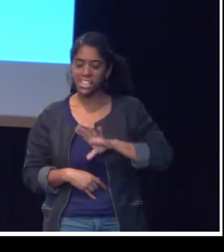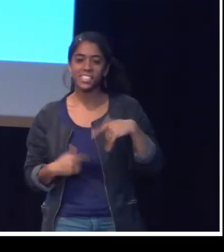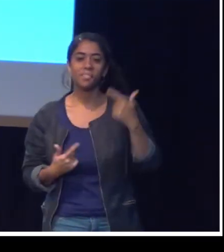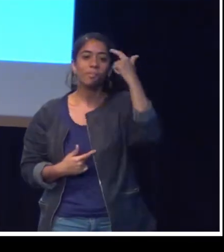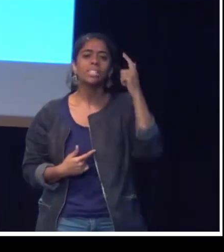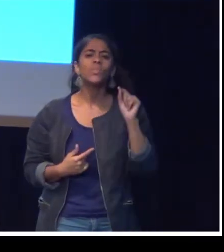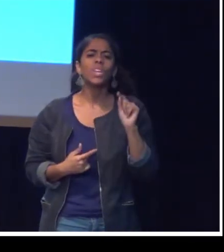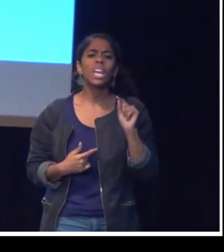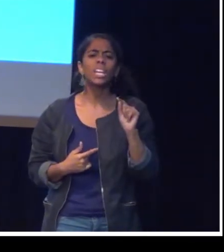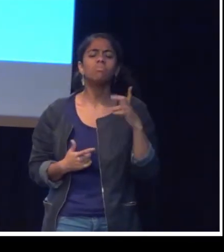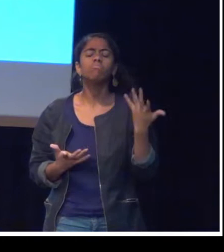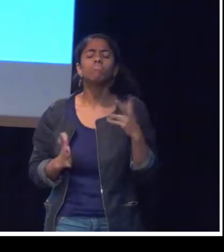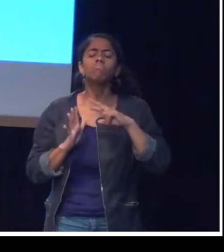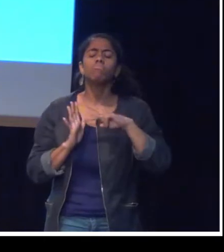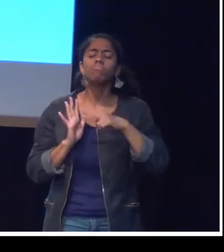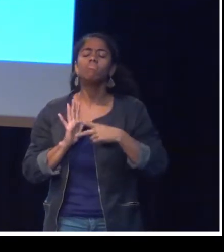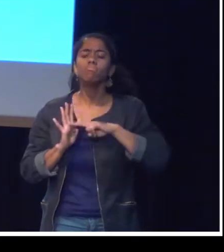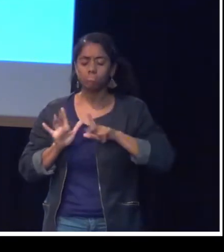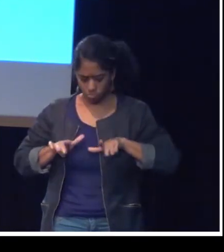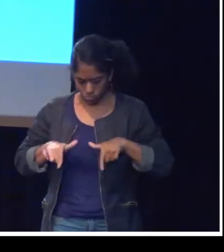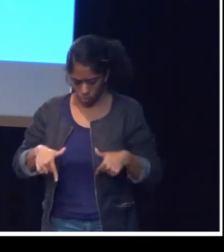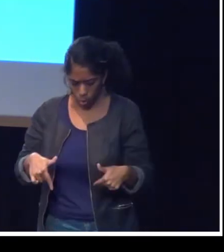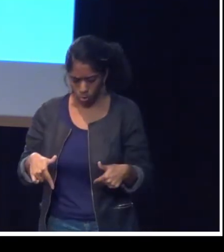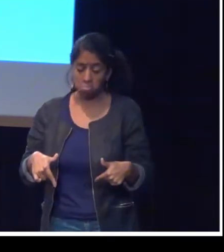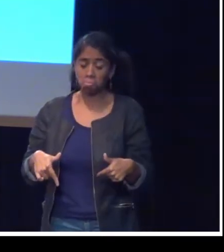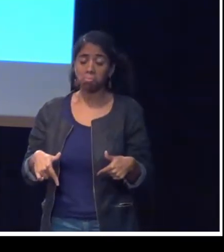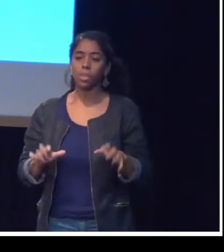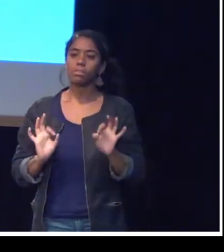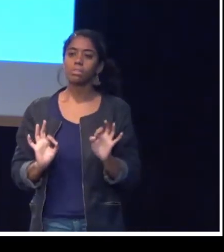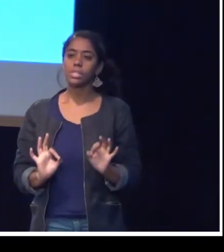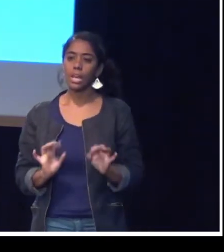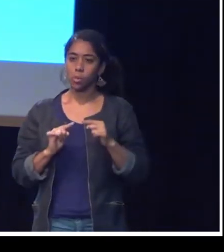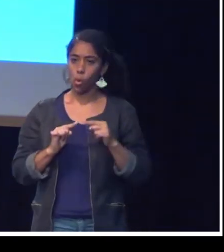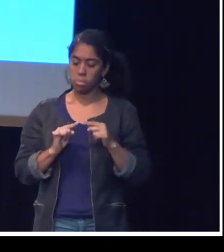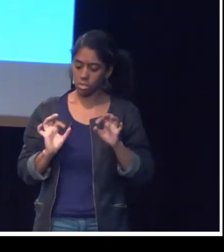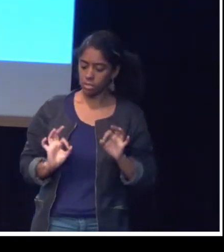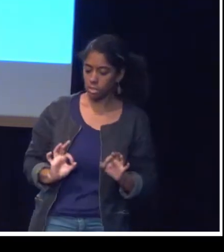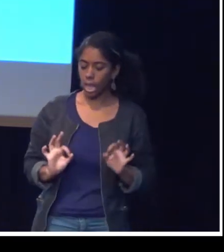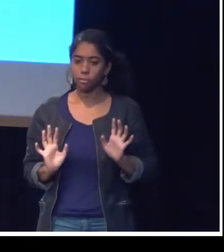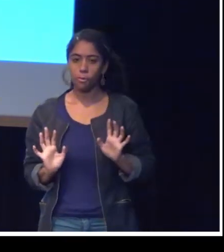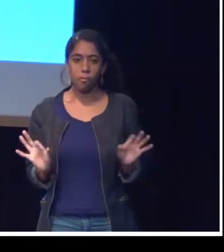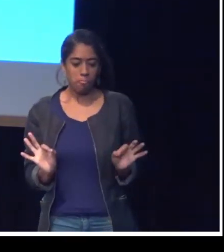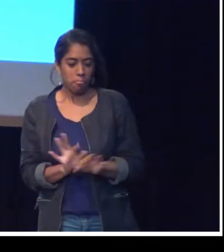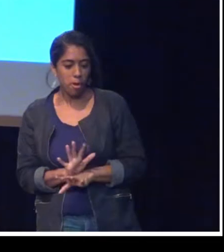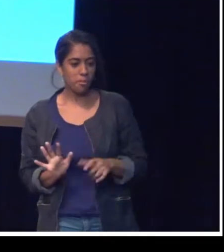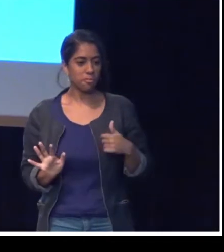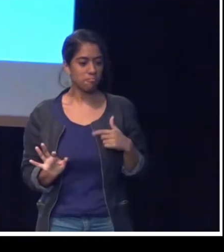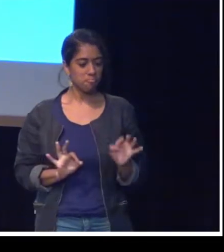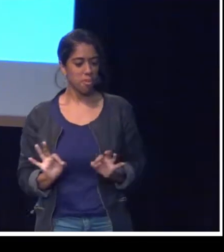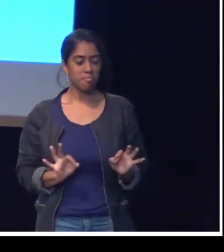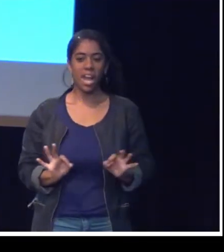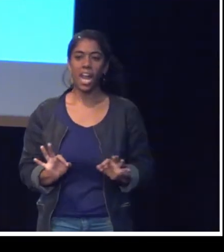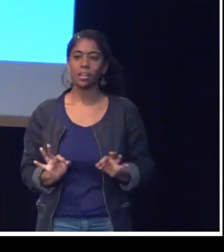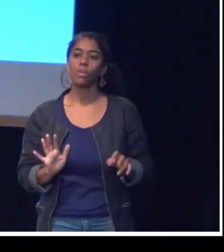aí, atitude significa estar certo, adequado, pronto, preparado, apto, de origem latina. E aí